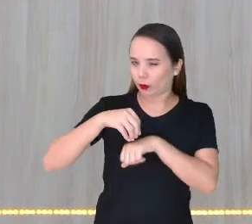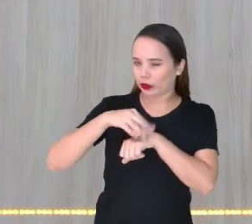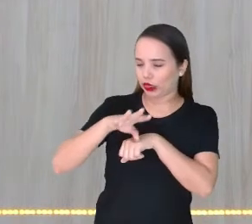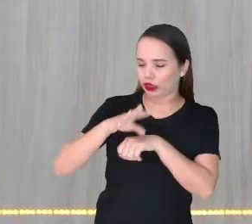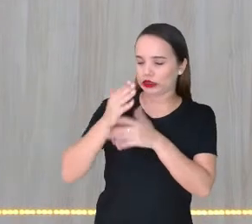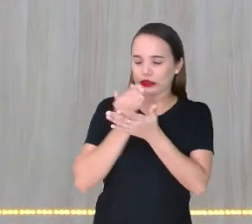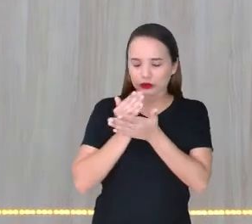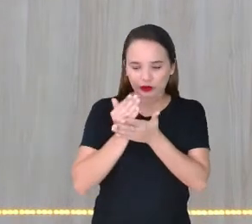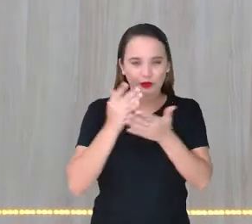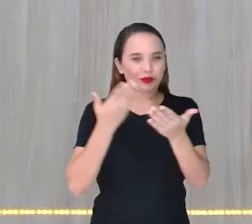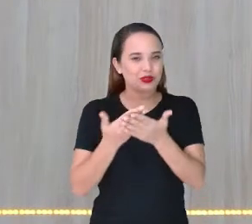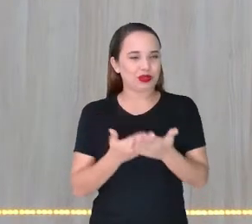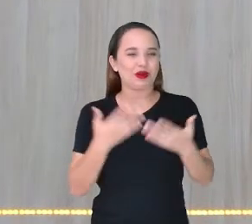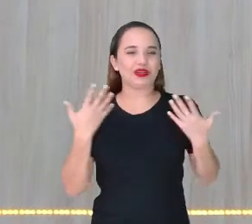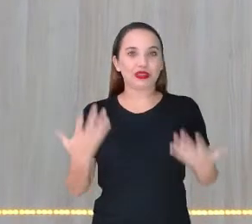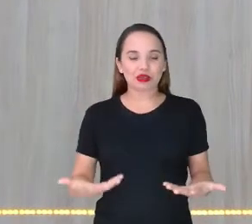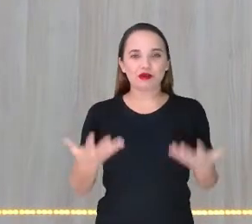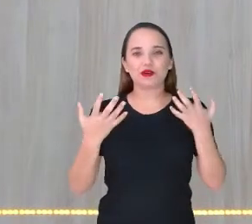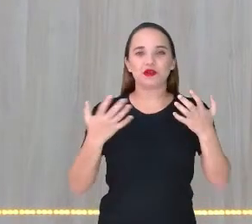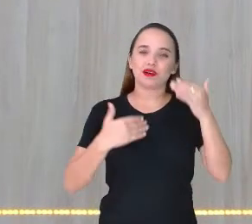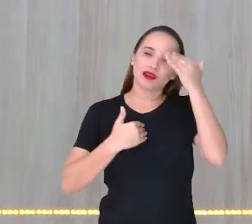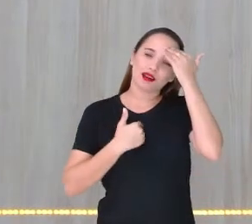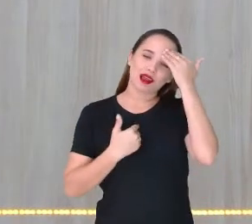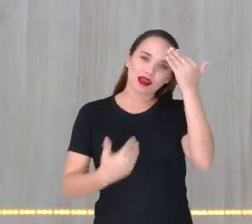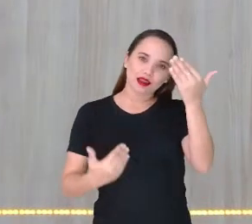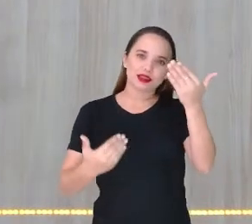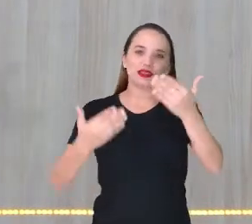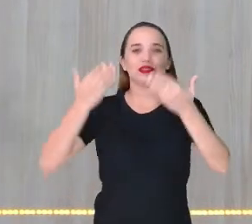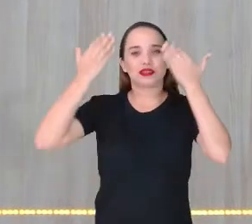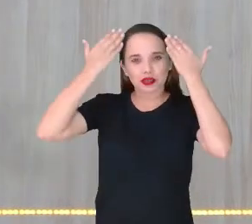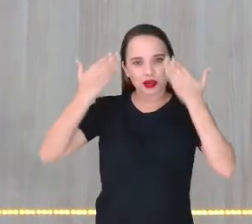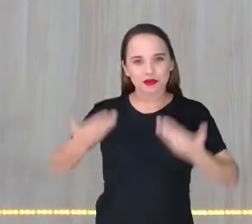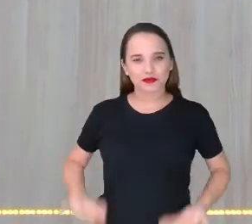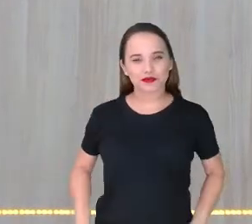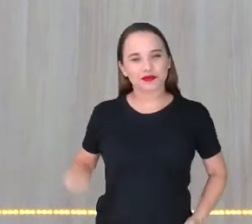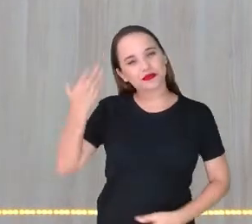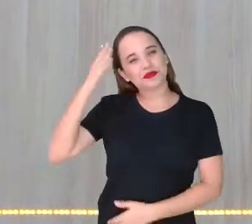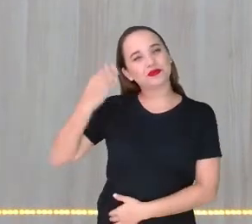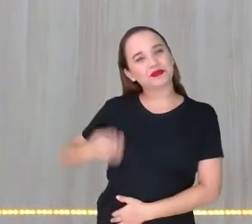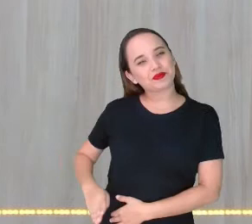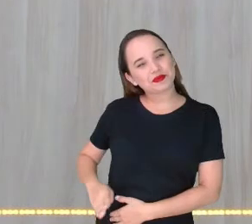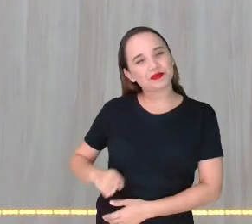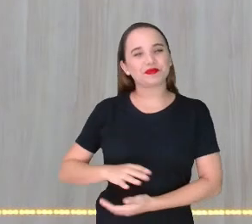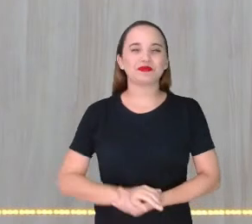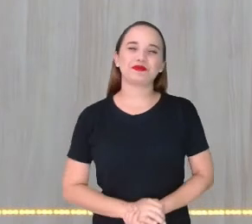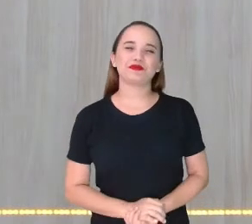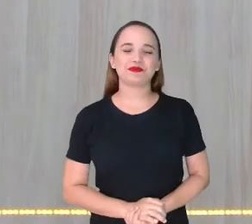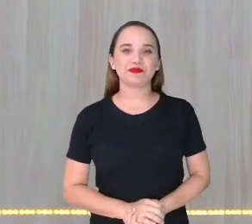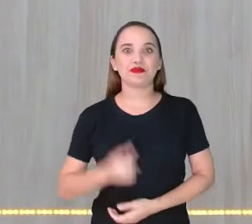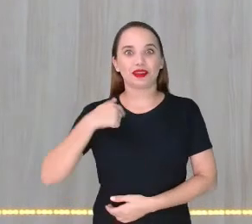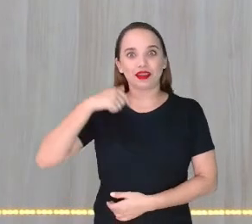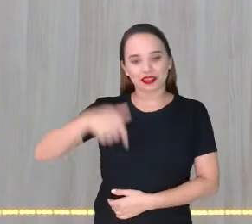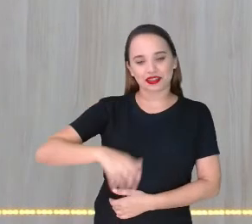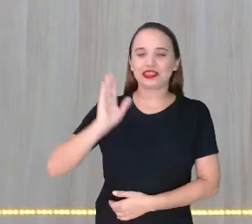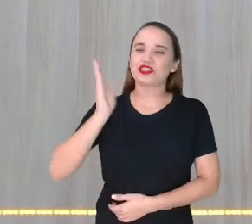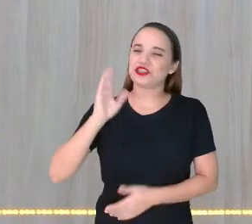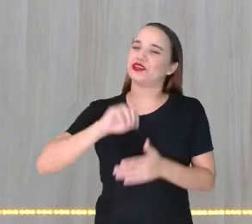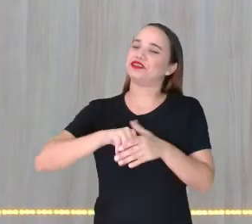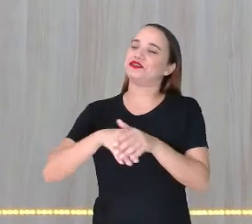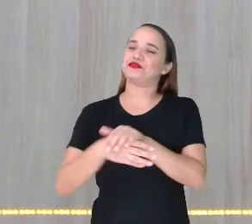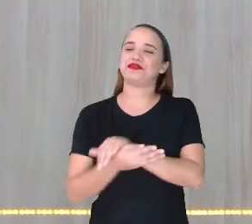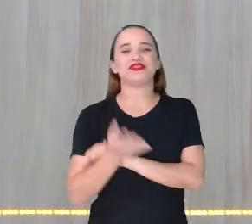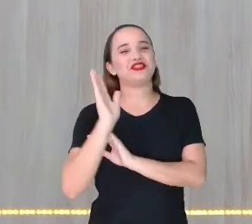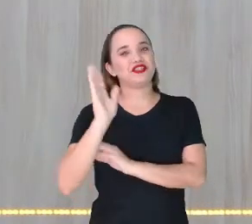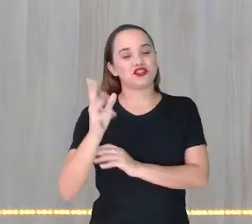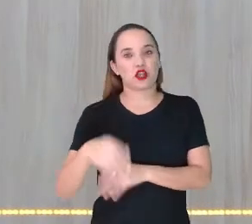aula mesmo. Tá bom? Então, eu quero agradecer aqui a presença de Brielle, né? Que ela já está acostumada, que eu